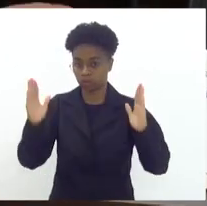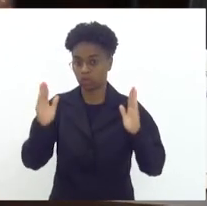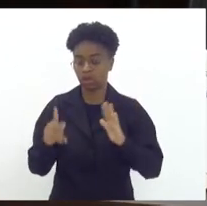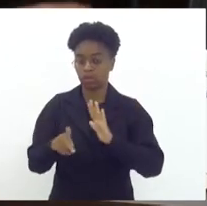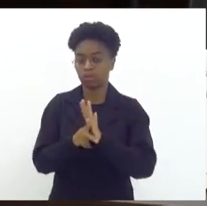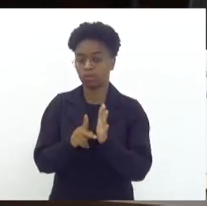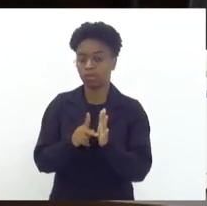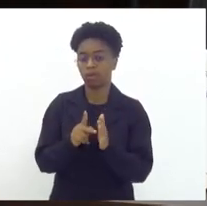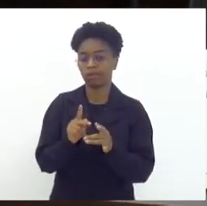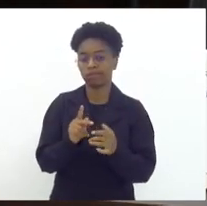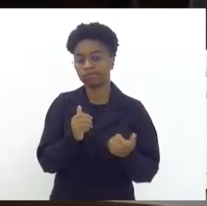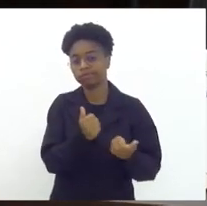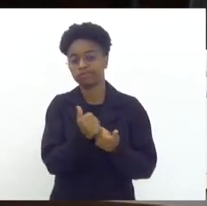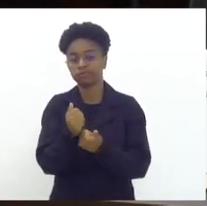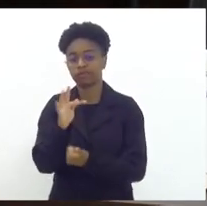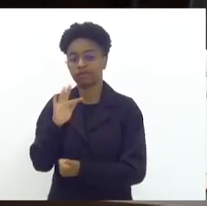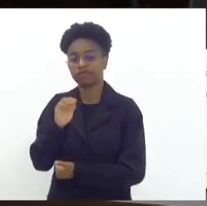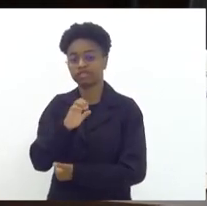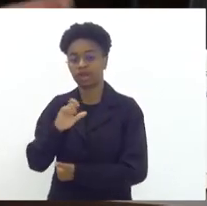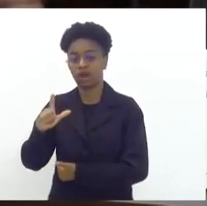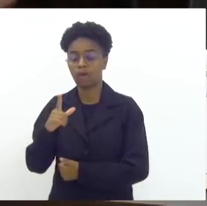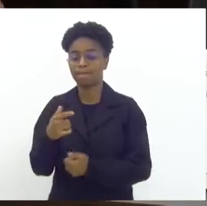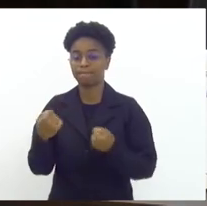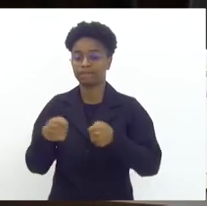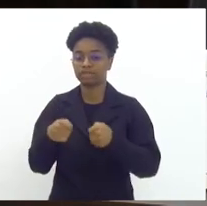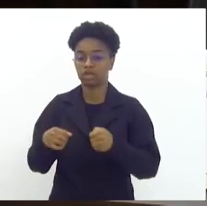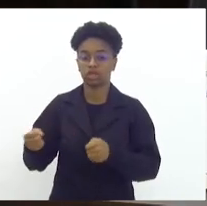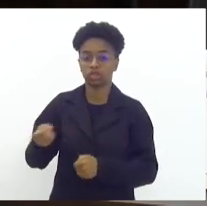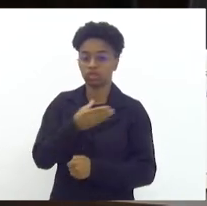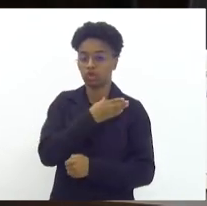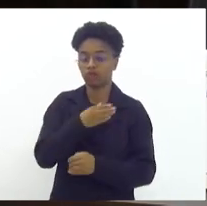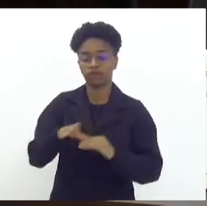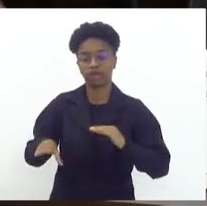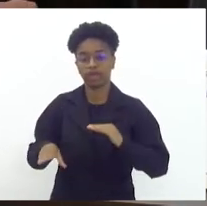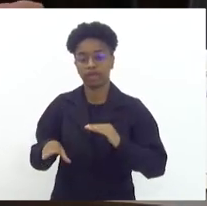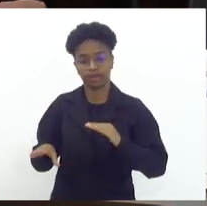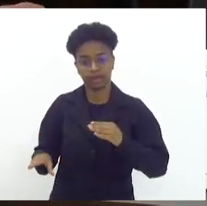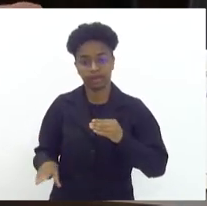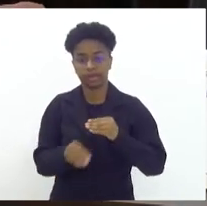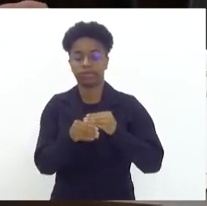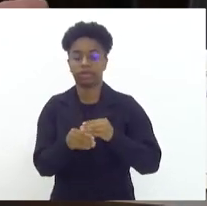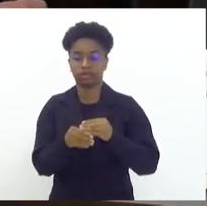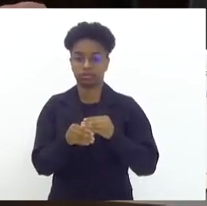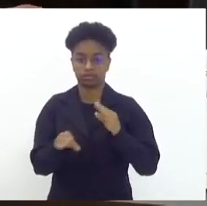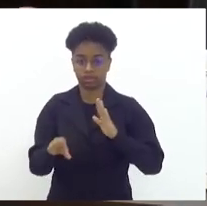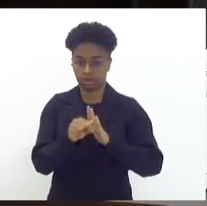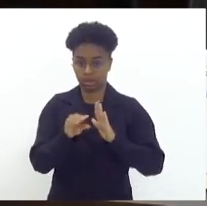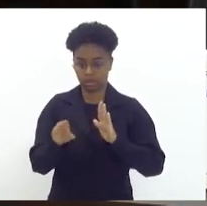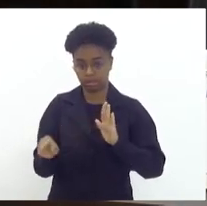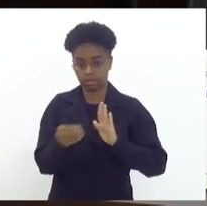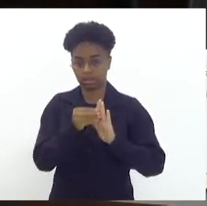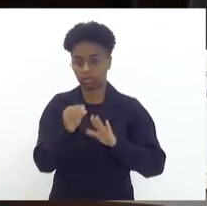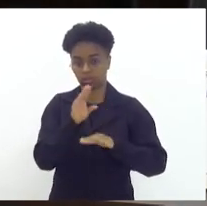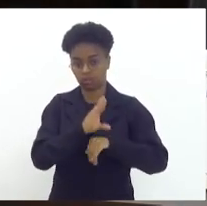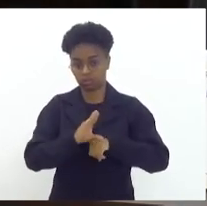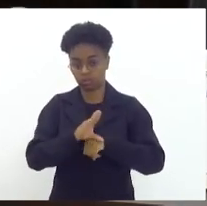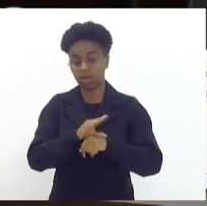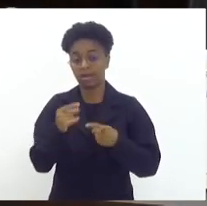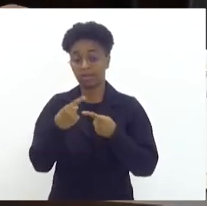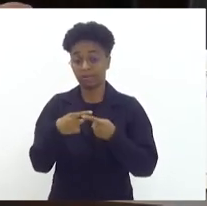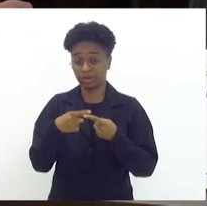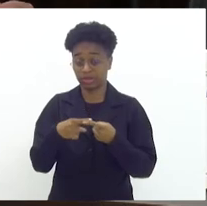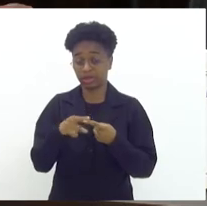você vai ter que precisar de outra emenda constitucional porque a própria neném da constitucional absurdo que a gente tem isso na Constituição e a constituição